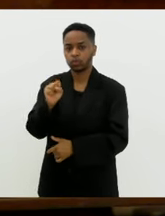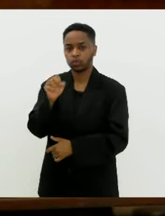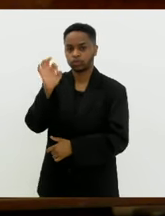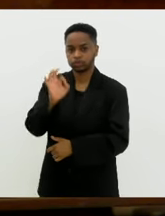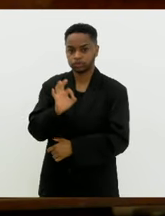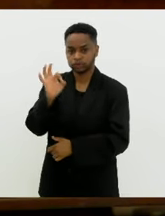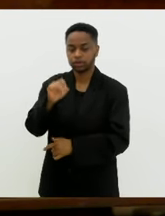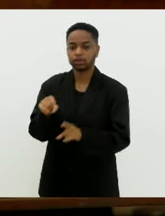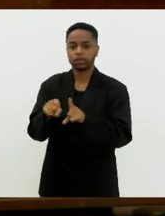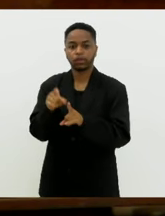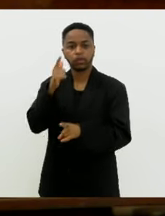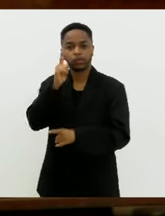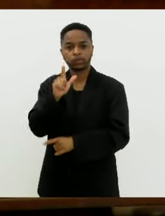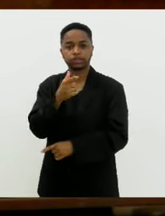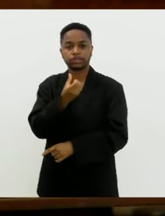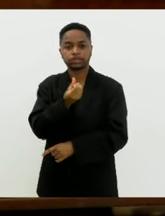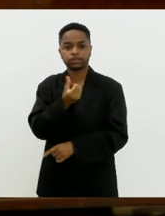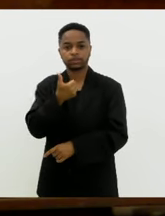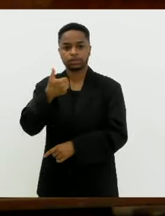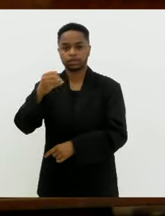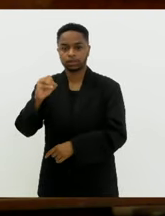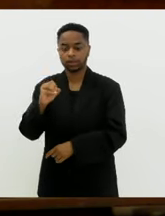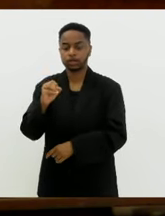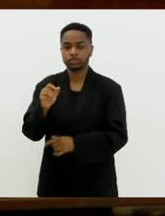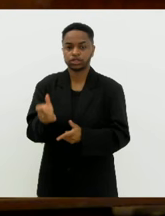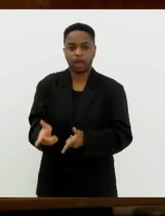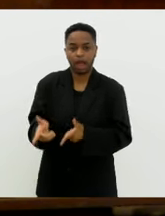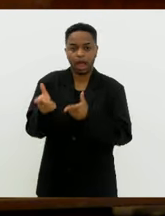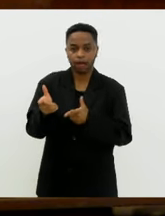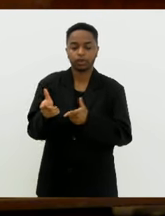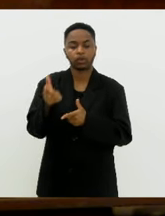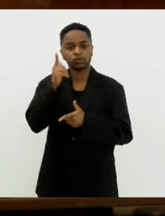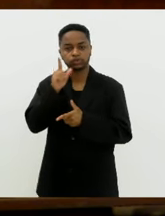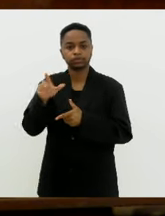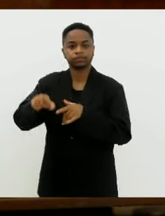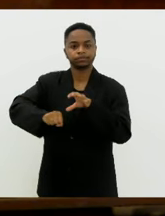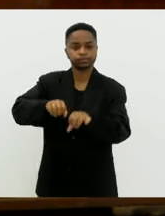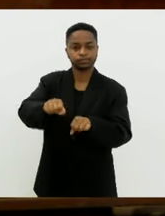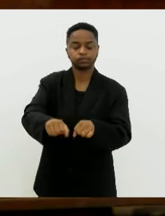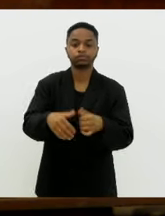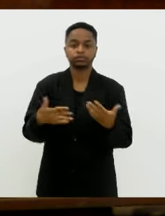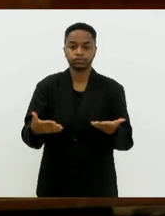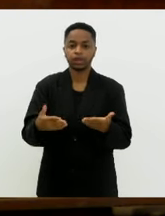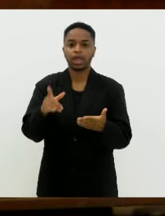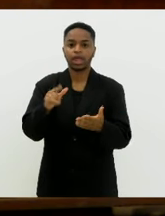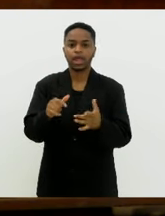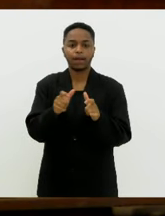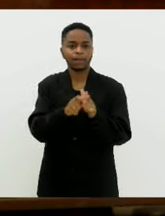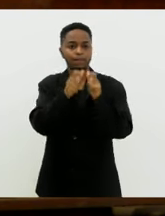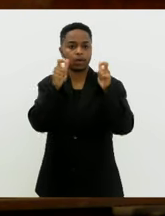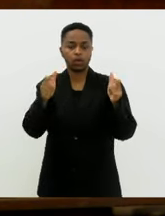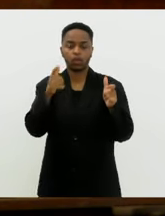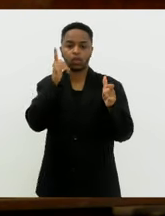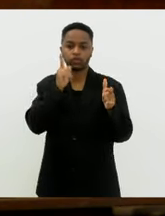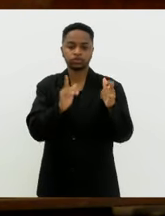de 610 armas de longo alcance recolhidas, o maior número dos últimos 16